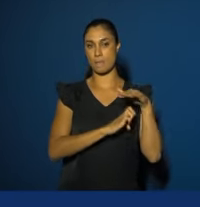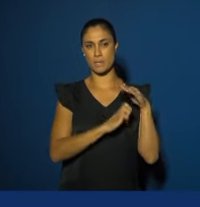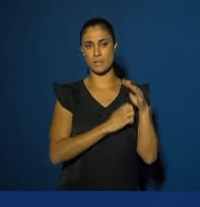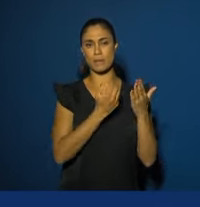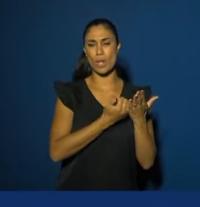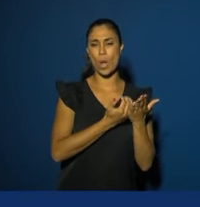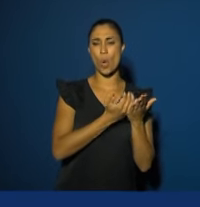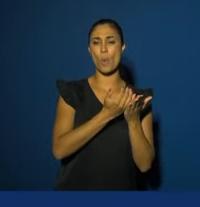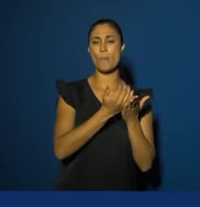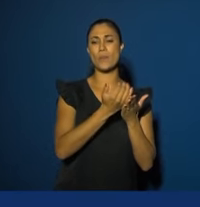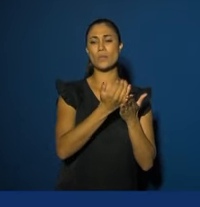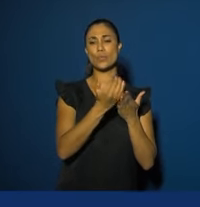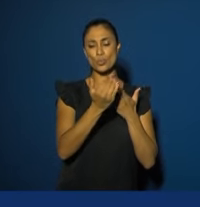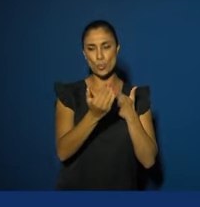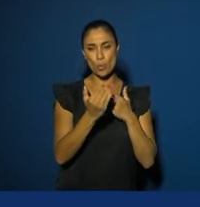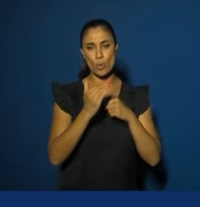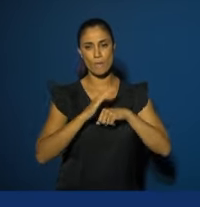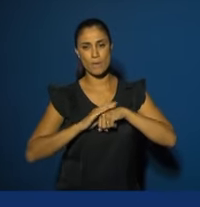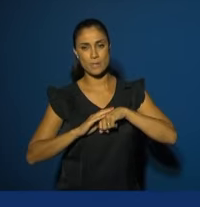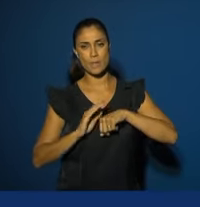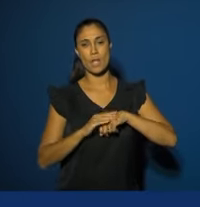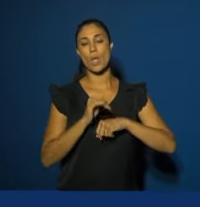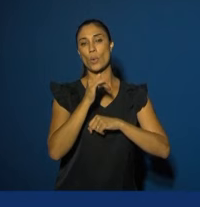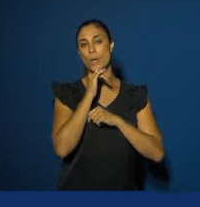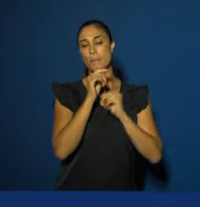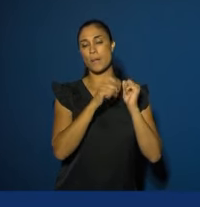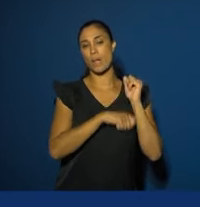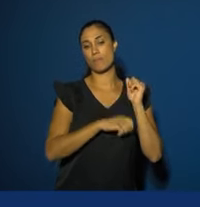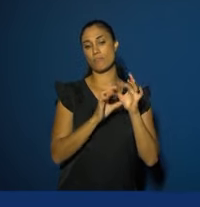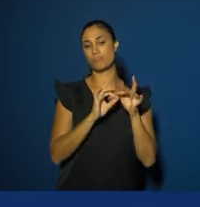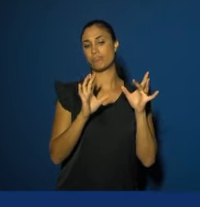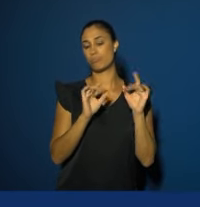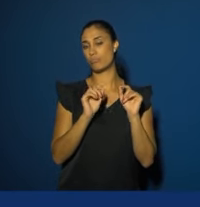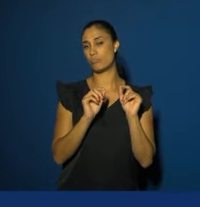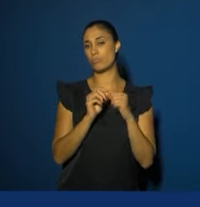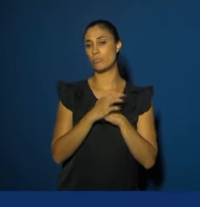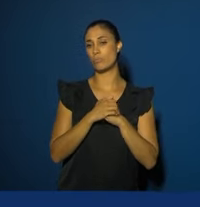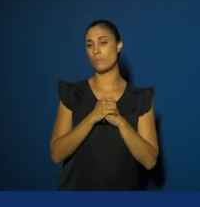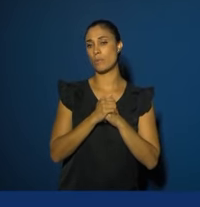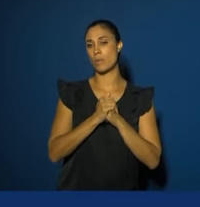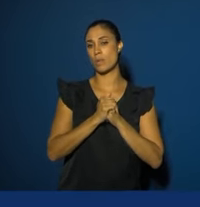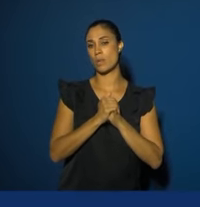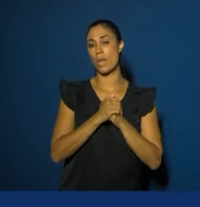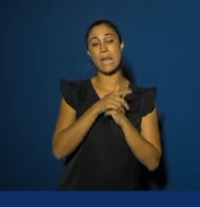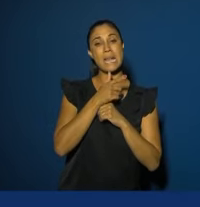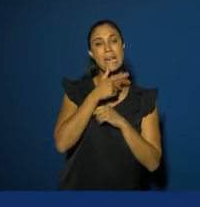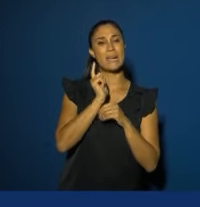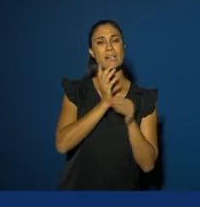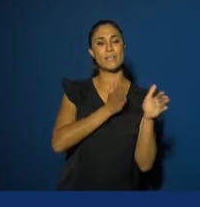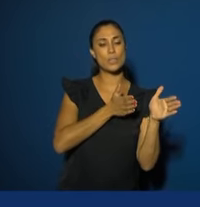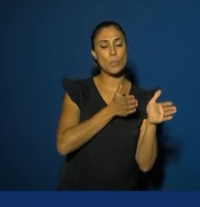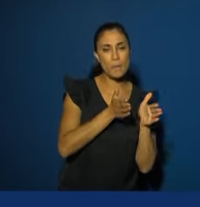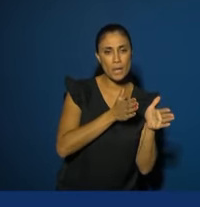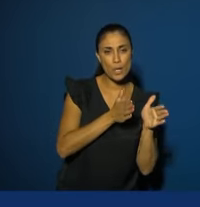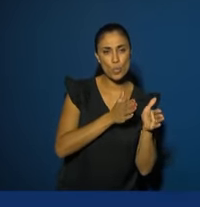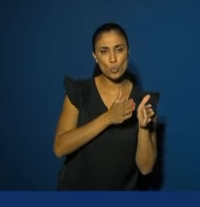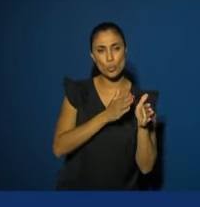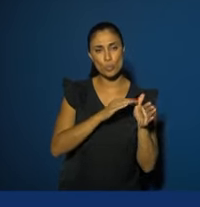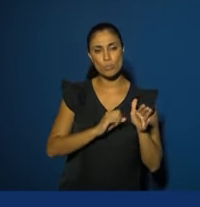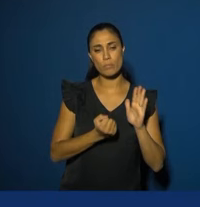começou a operar concessões de saneamento H antes do Marco ser